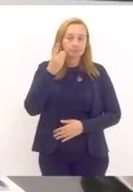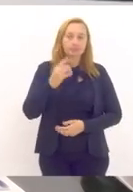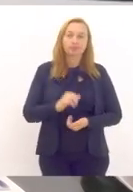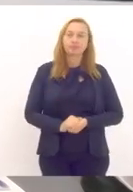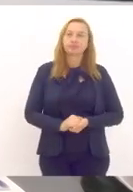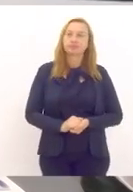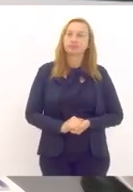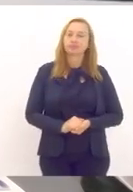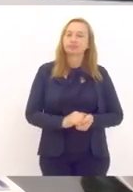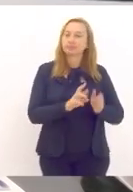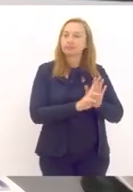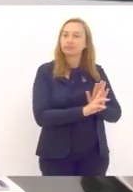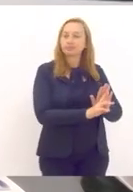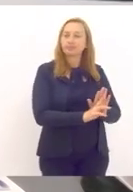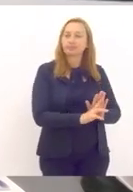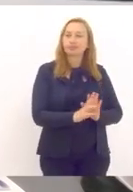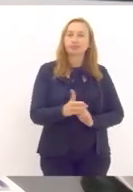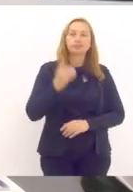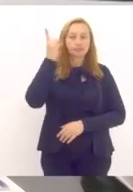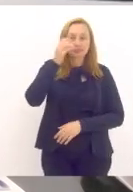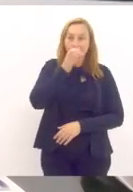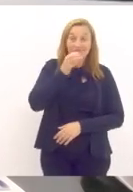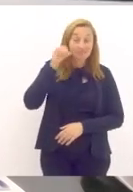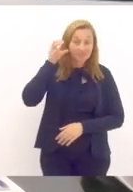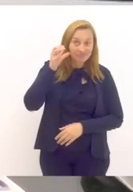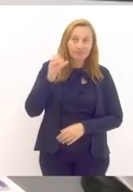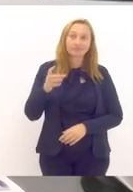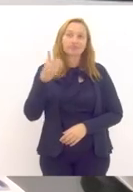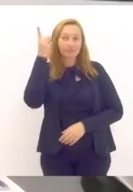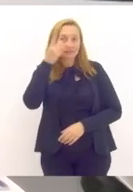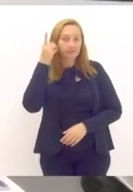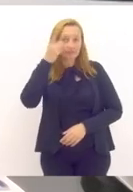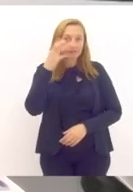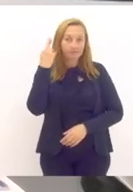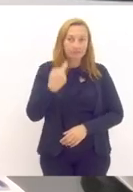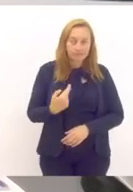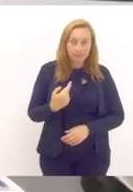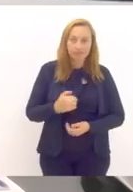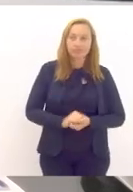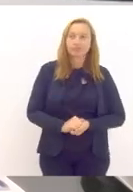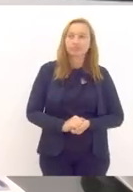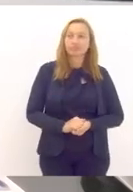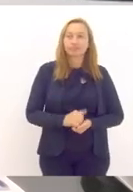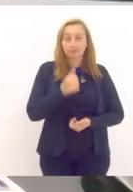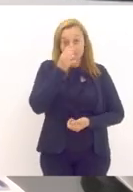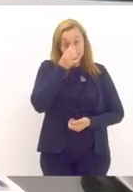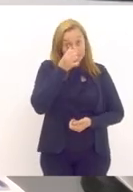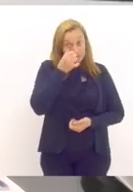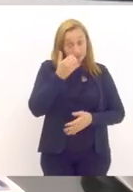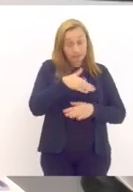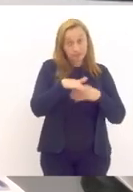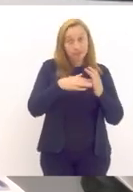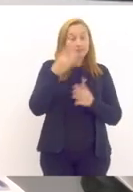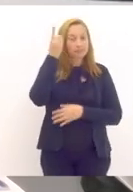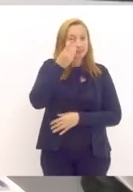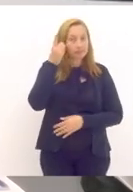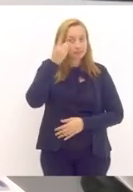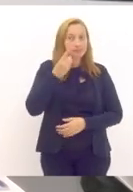figuras da deputada Célia Jordão e da deputada Renata Souza, cumprimentando todos os parlamentares